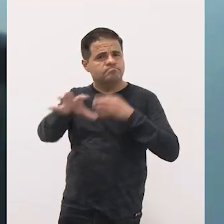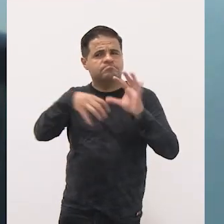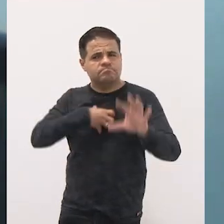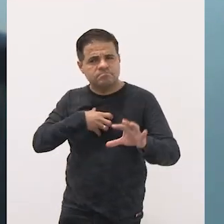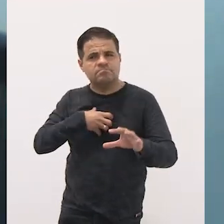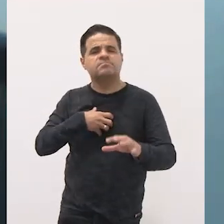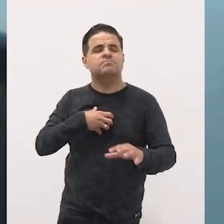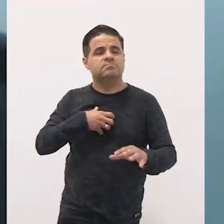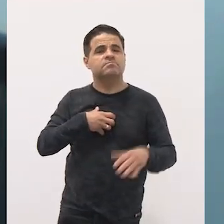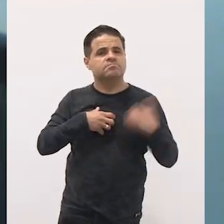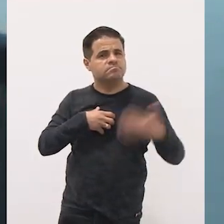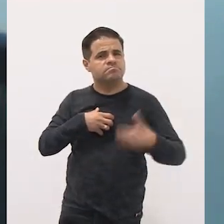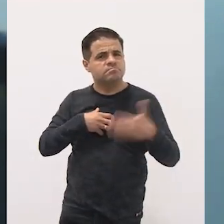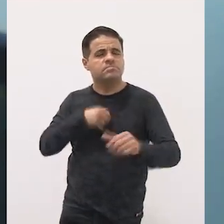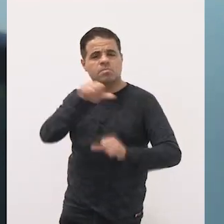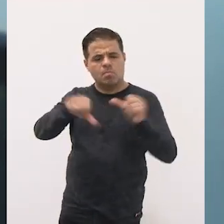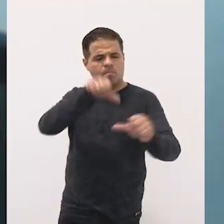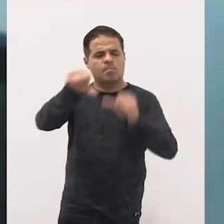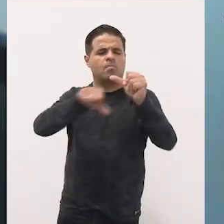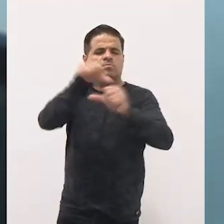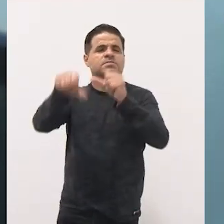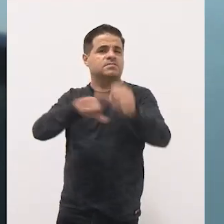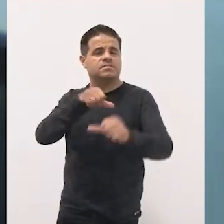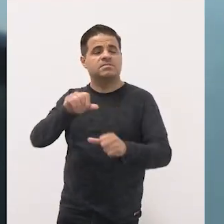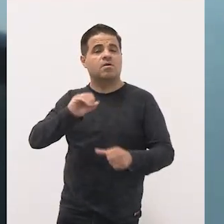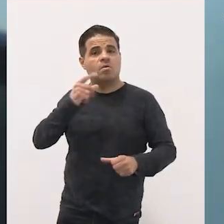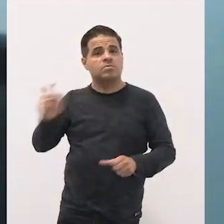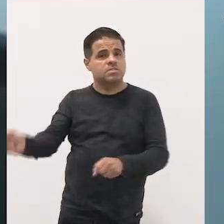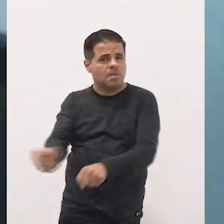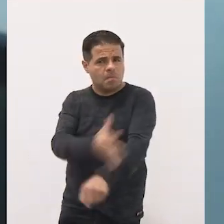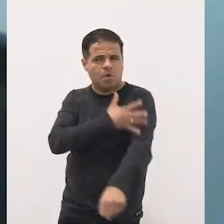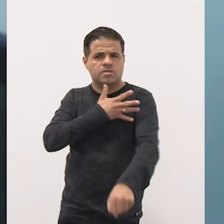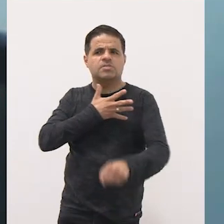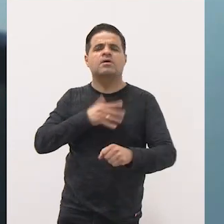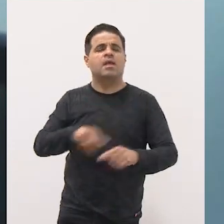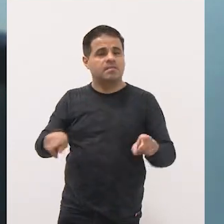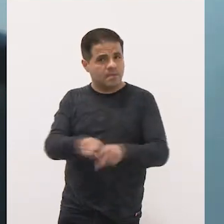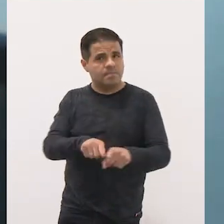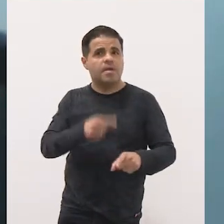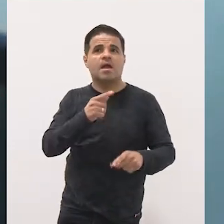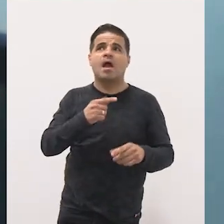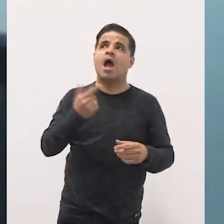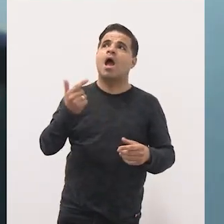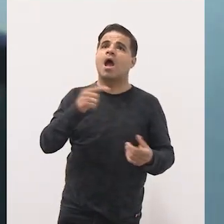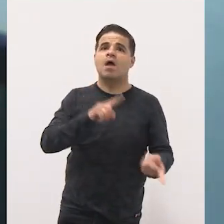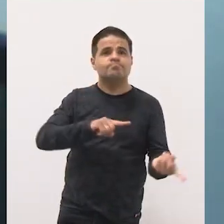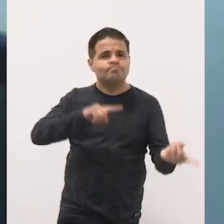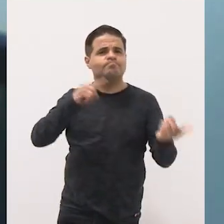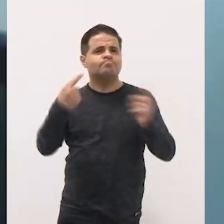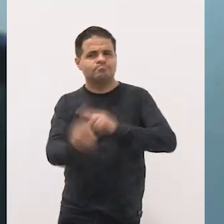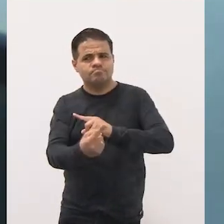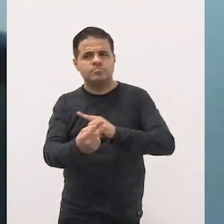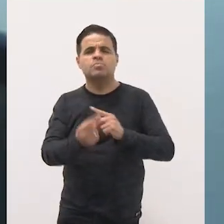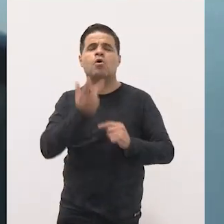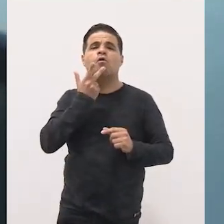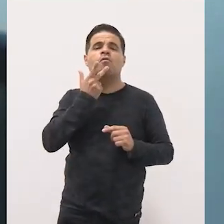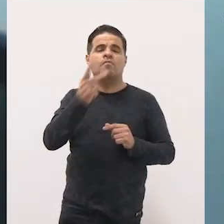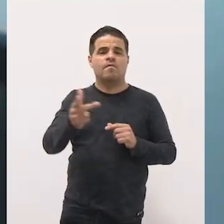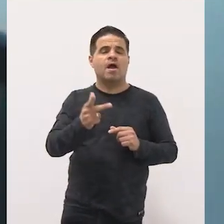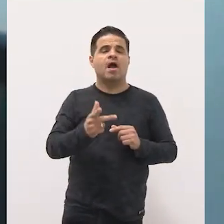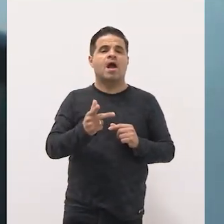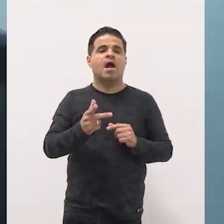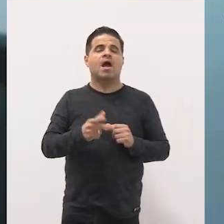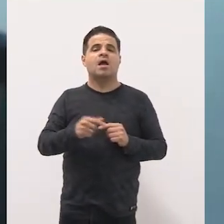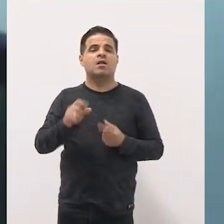de se modificar ou de se emocionar com a dor do outro. Agora, quando a gente faz